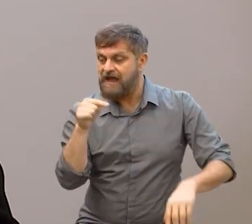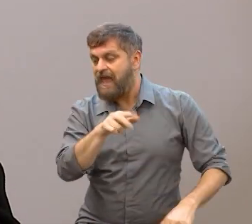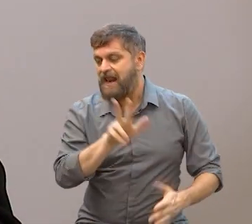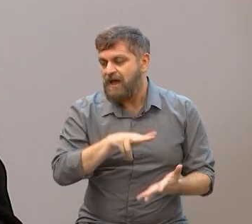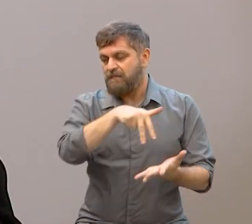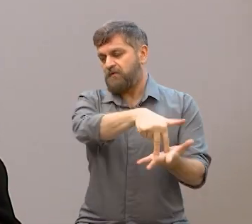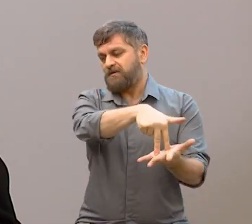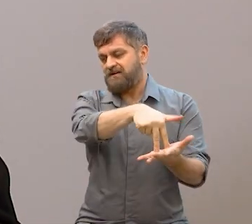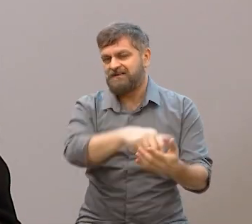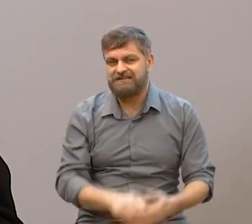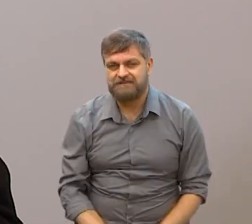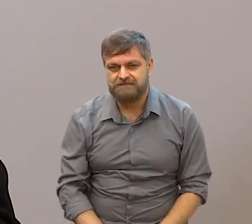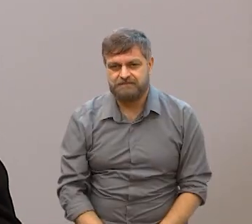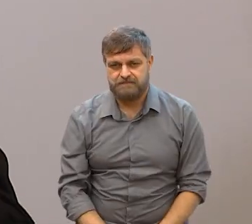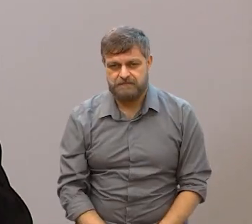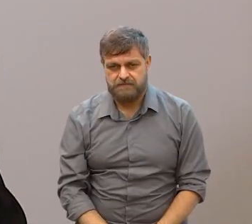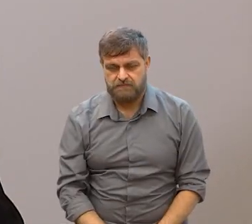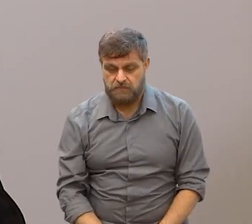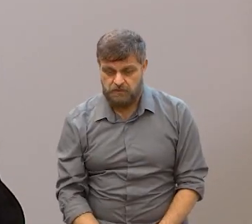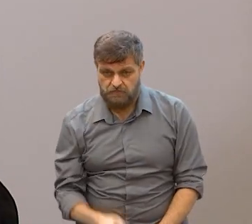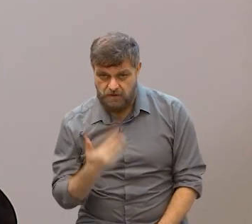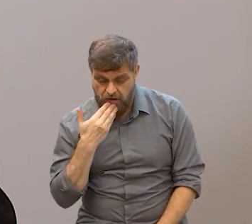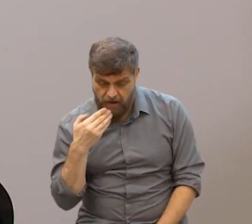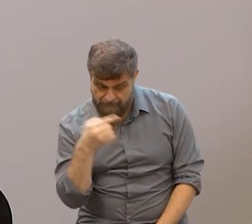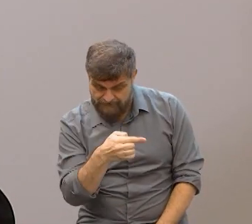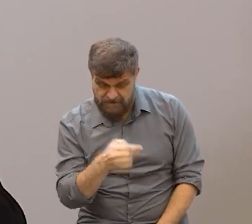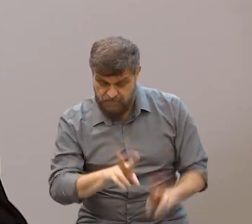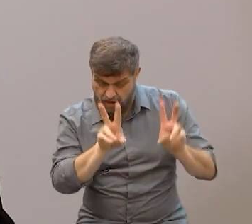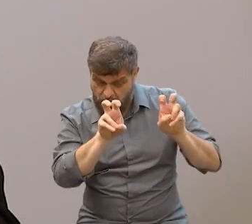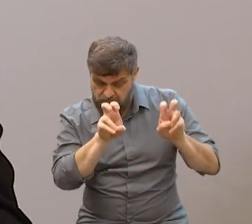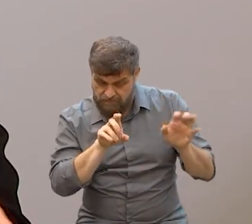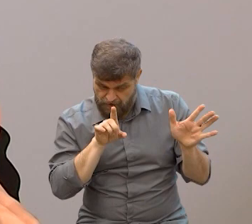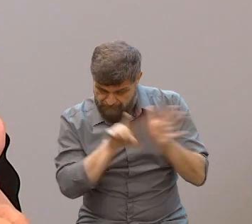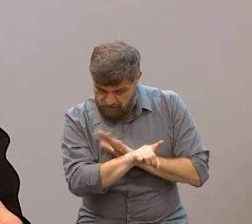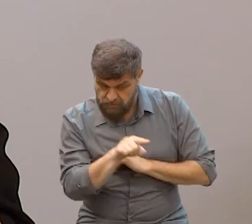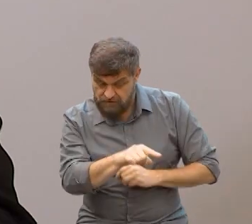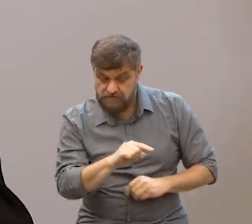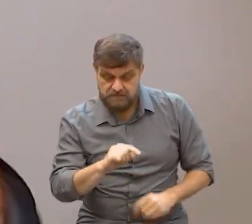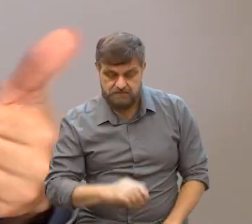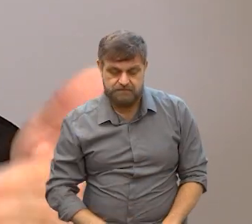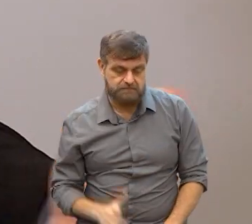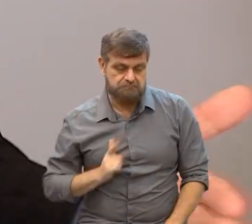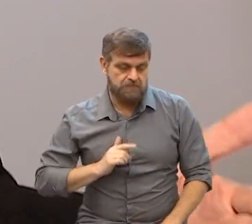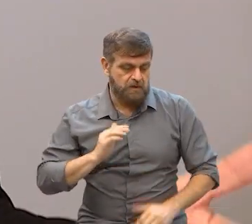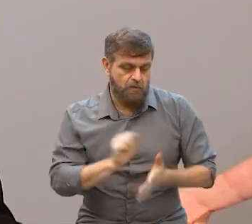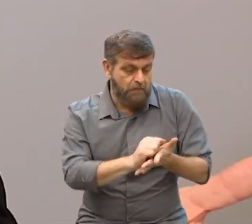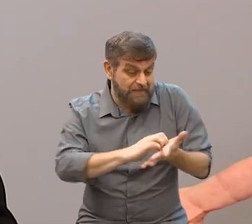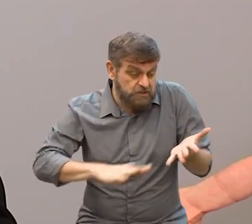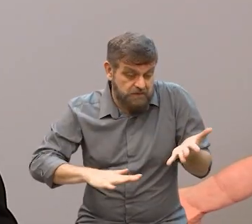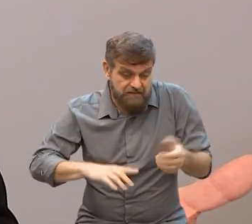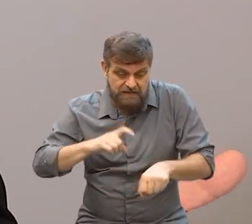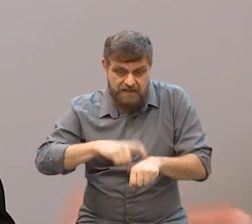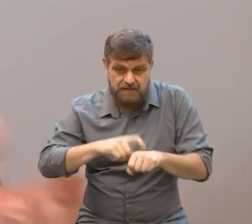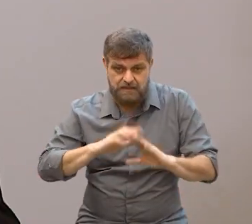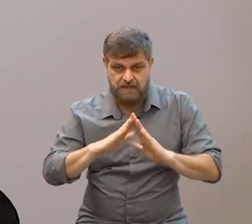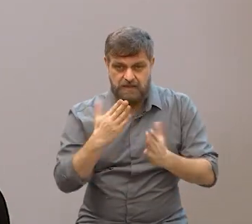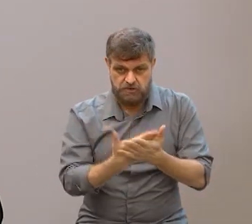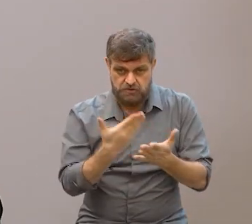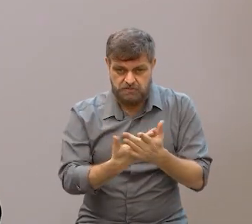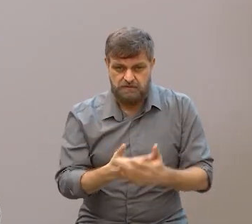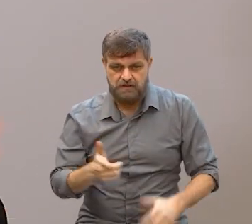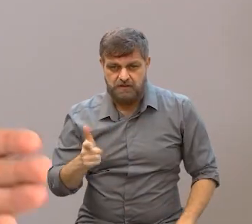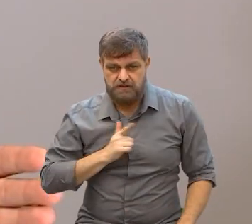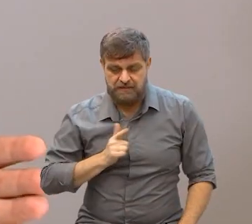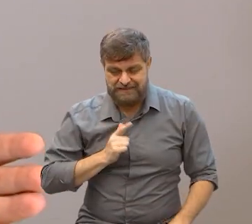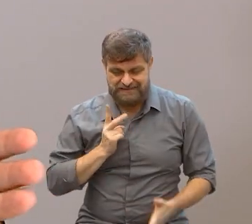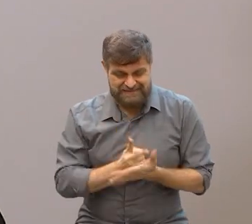gente, que quando você pede para ele construir uma questão sobre o tema, não precisa ser necessariamente na prova, pode ser uma atividade durante a sala de aula, porque todo